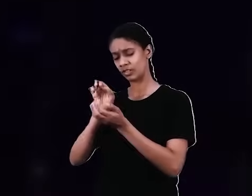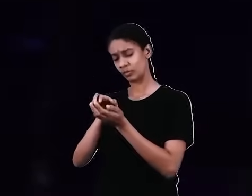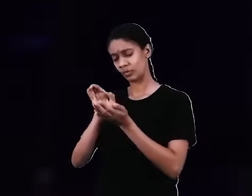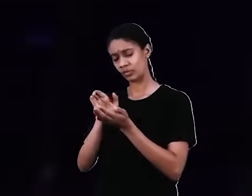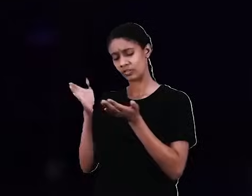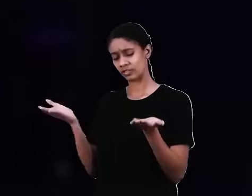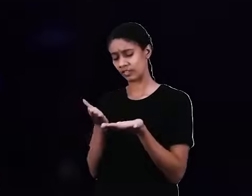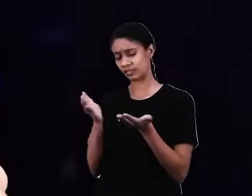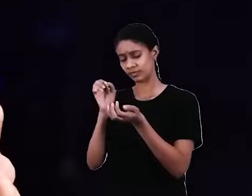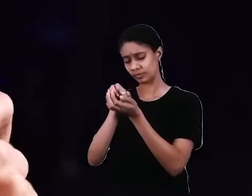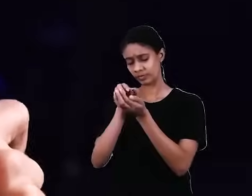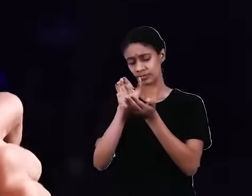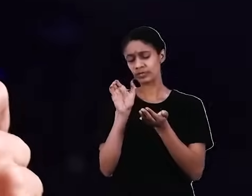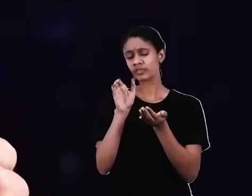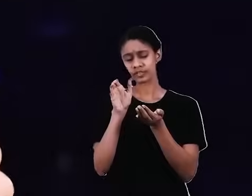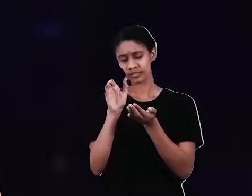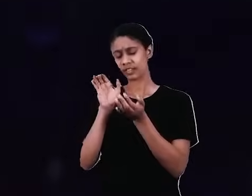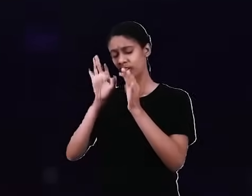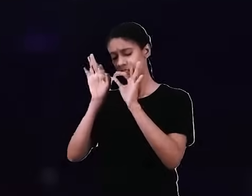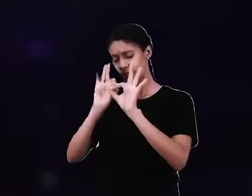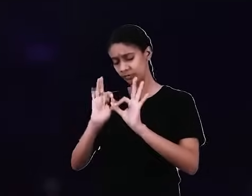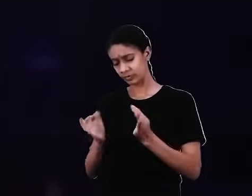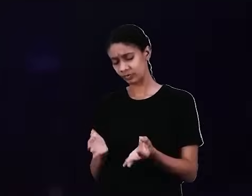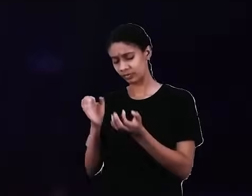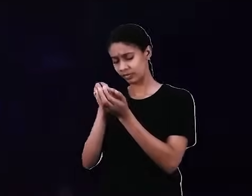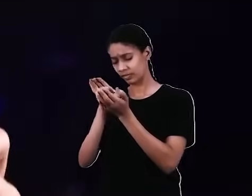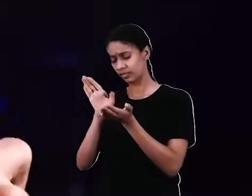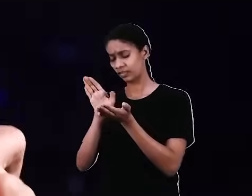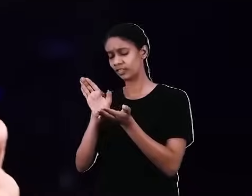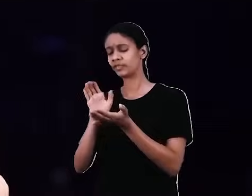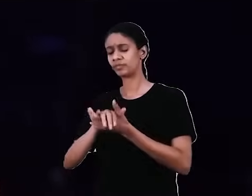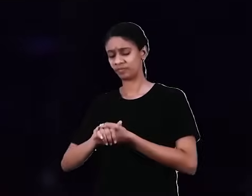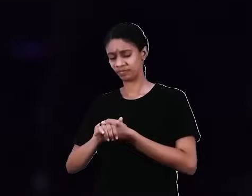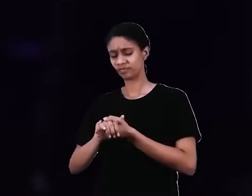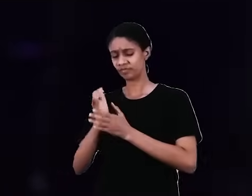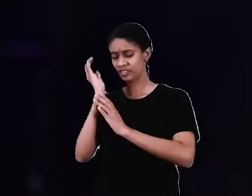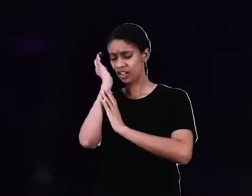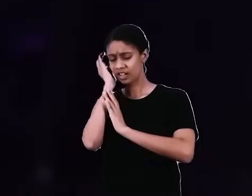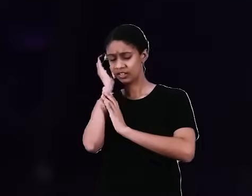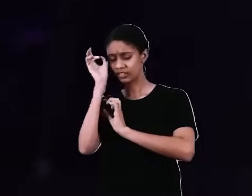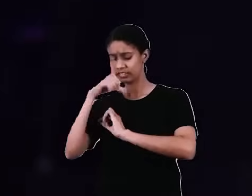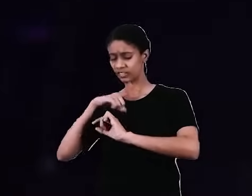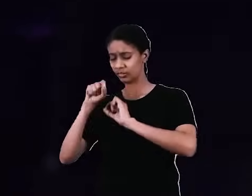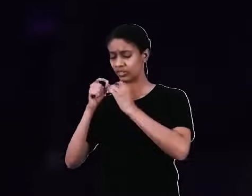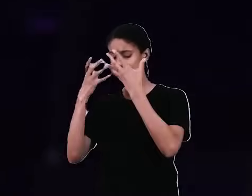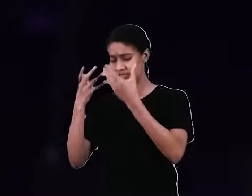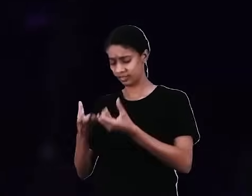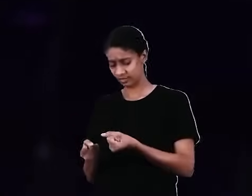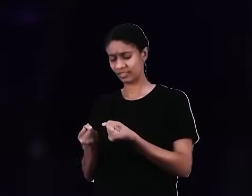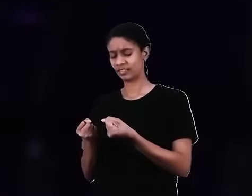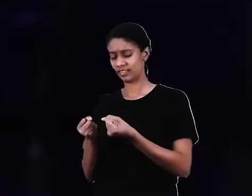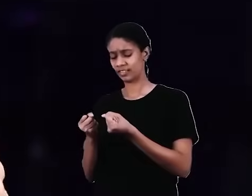a concha da humildade, a concha da submissão, a concha do